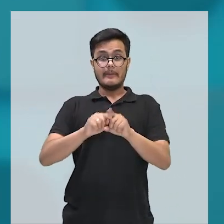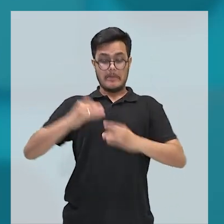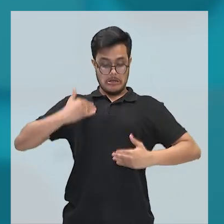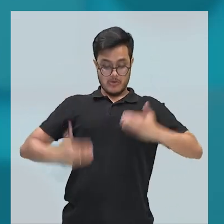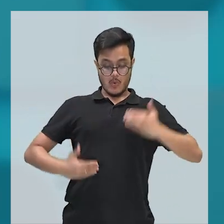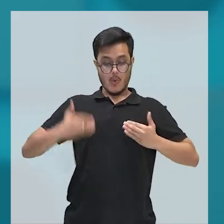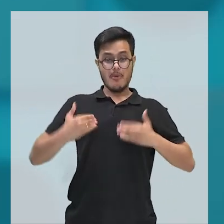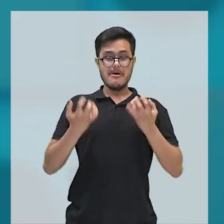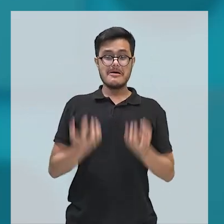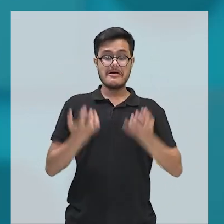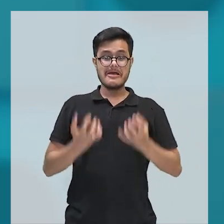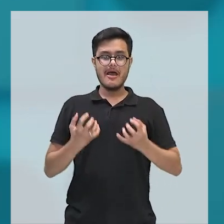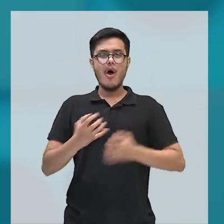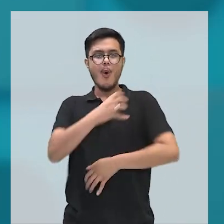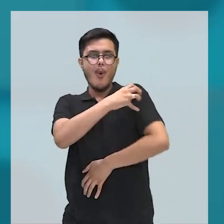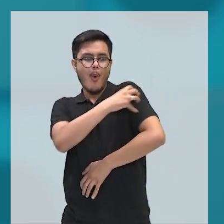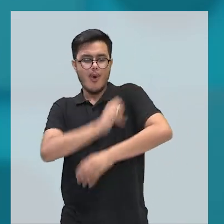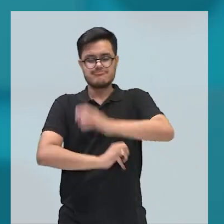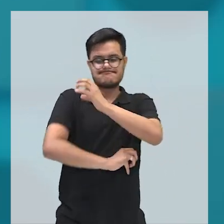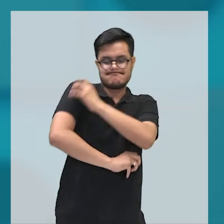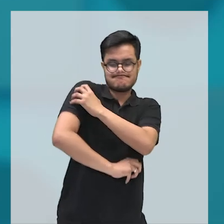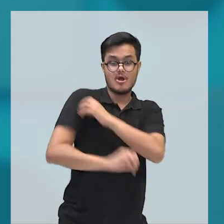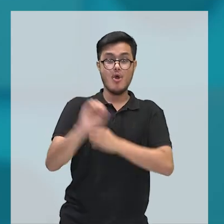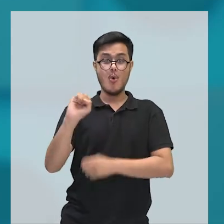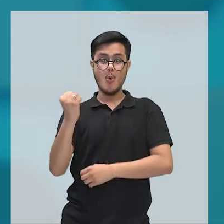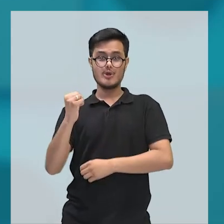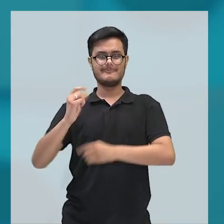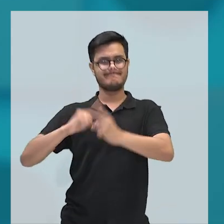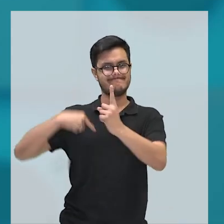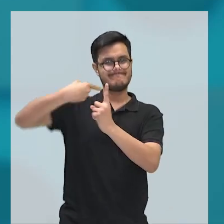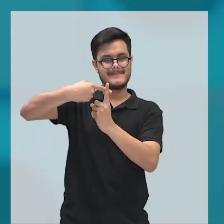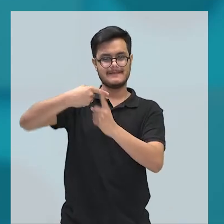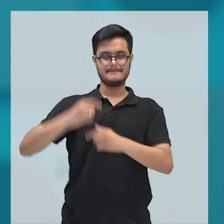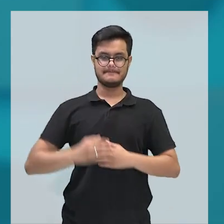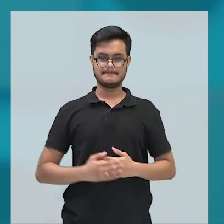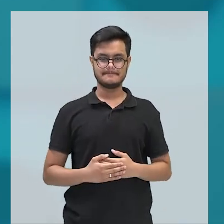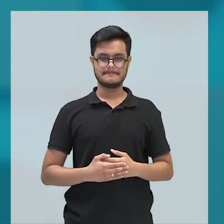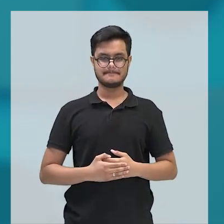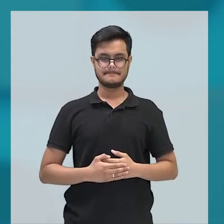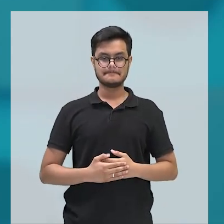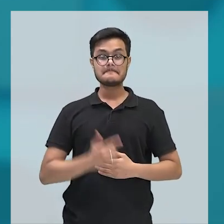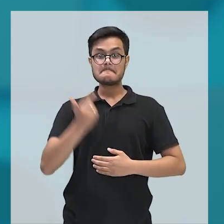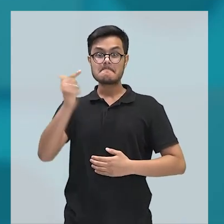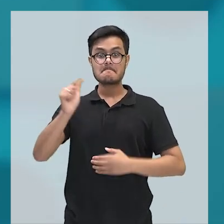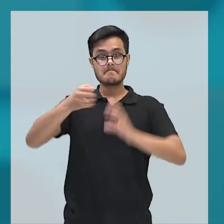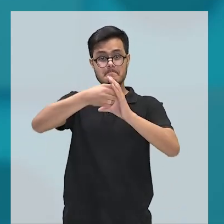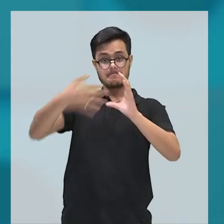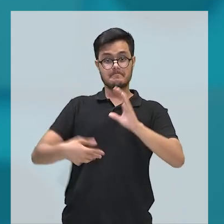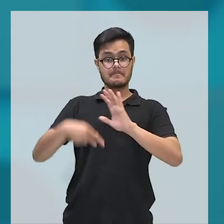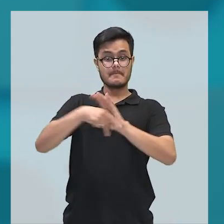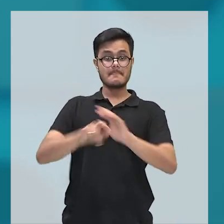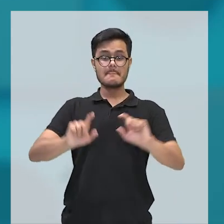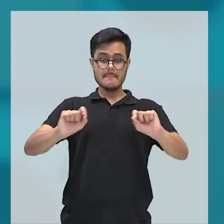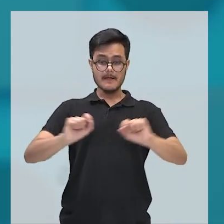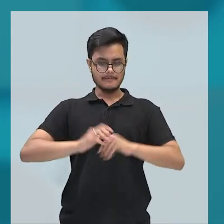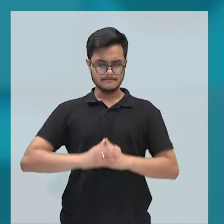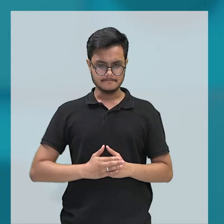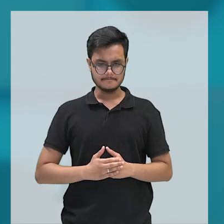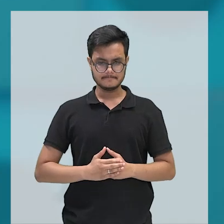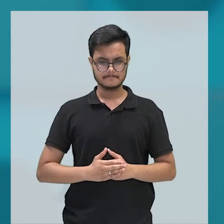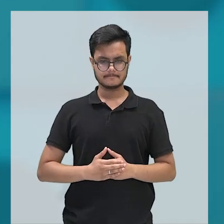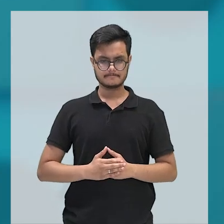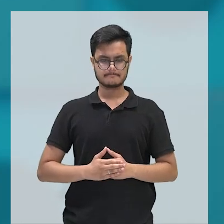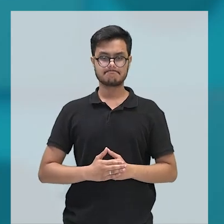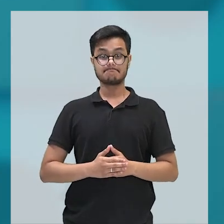dele, tem os 8 quilos aí só de equipamento, certo? Outra característica que nós temos está relacionado